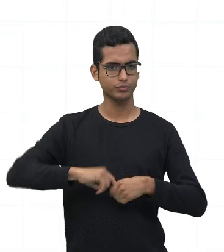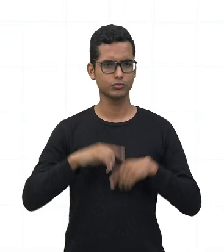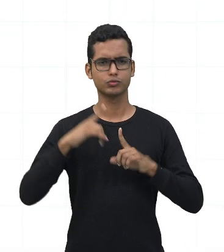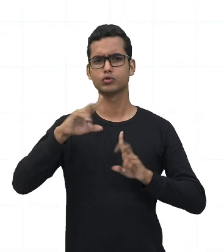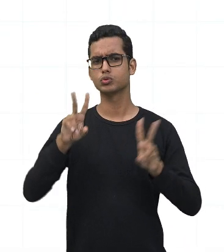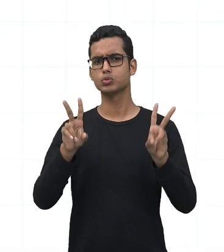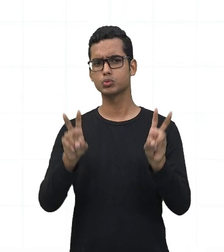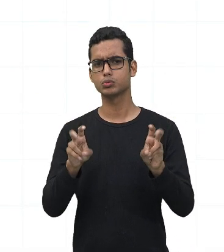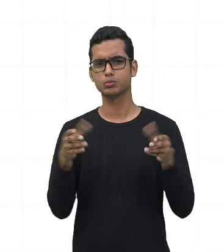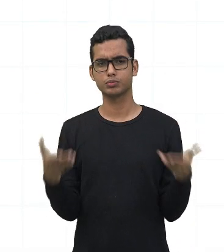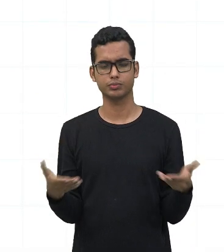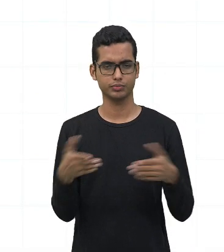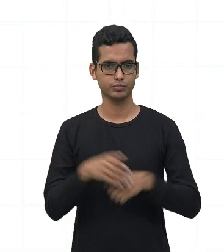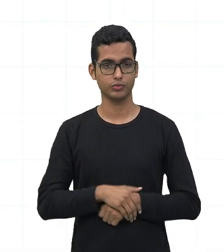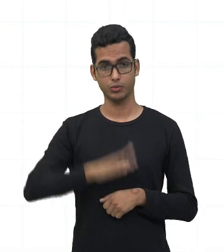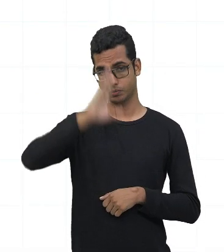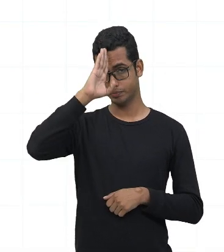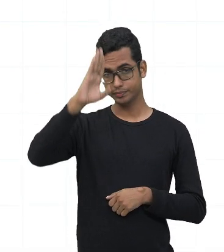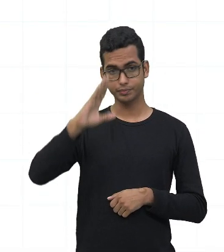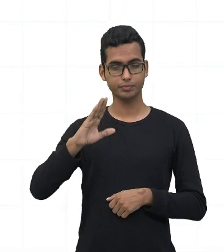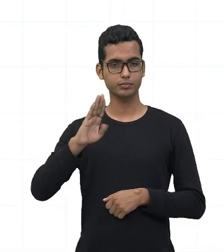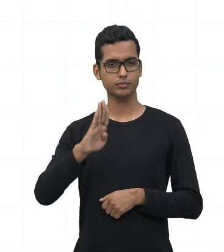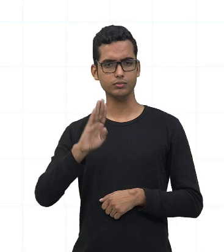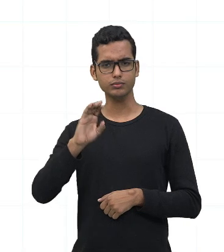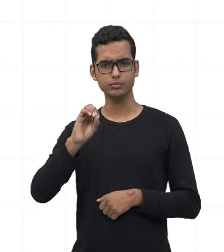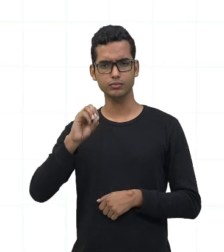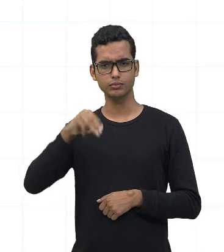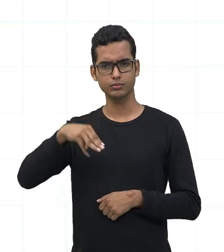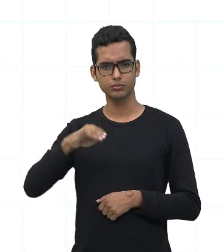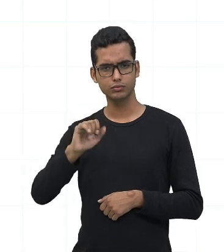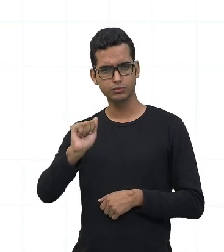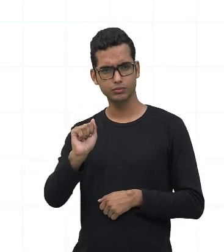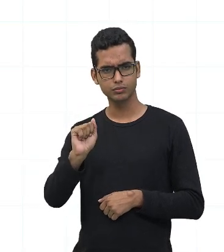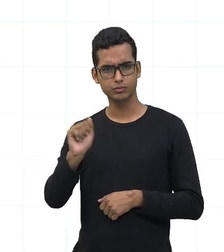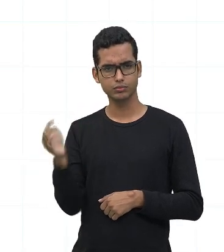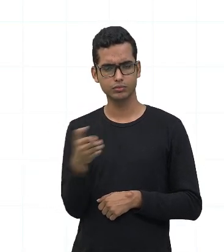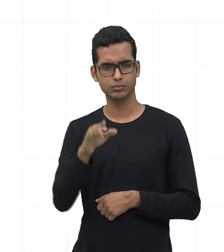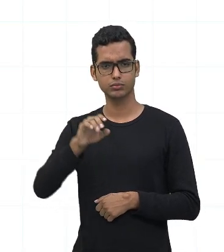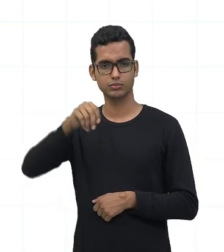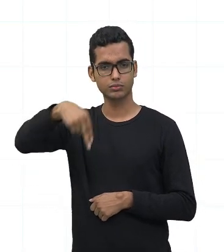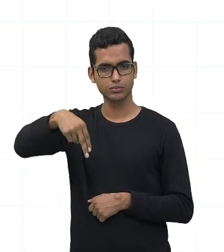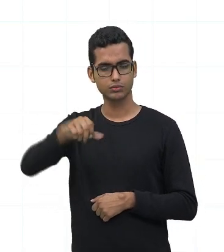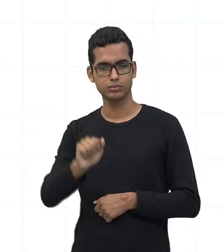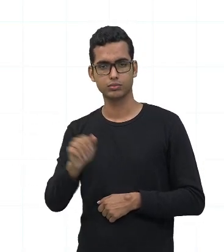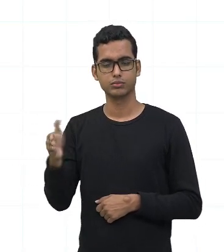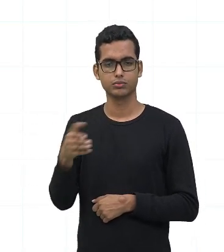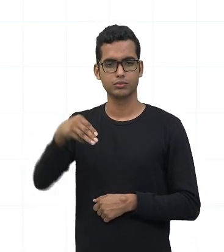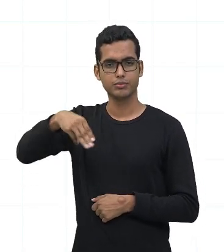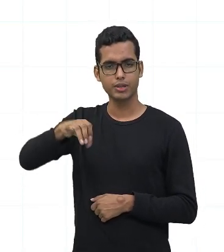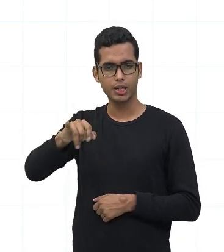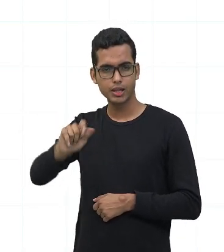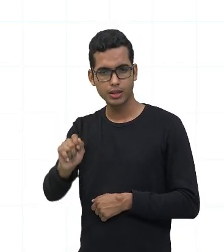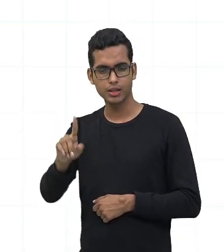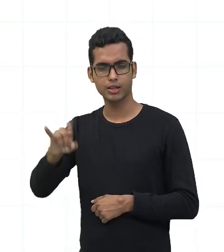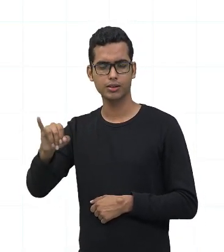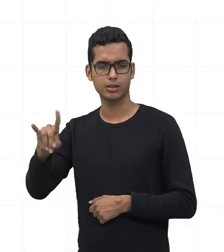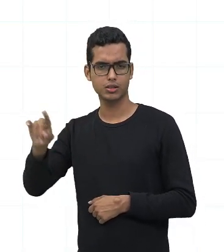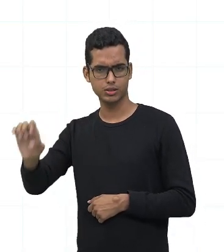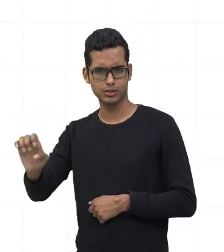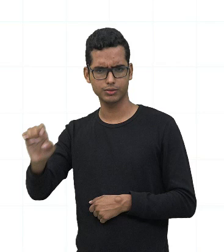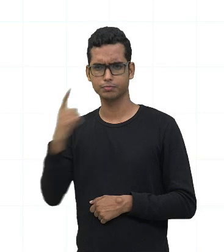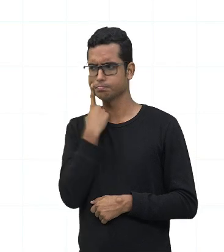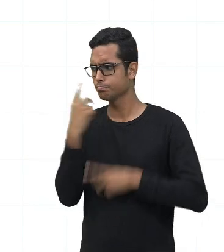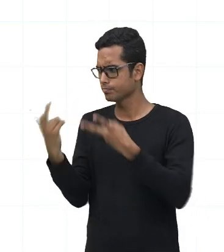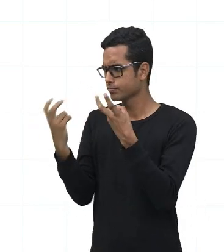título. O título é Bomba de Meia-Idade. Vocês perceberam que nesse título, no texto não fala